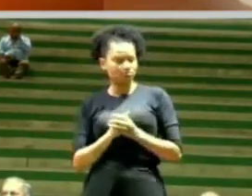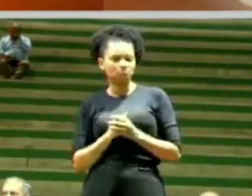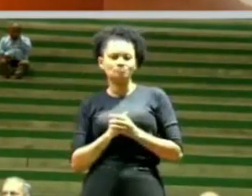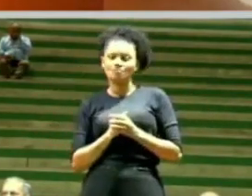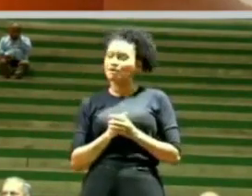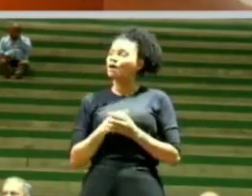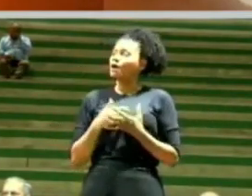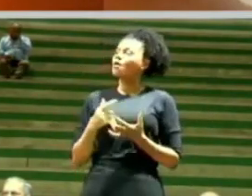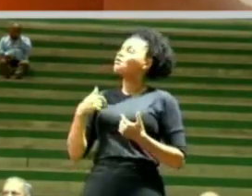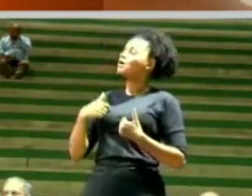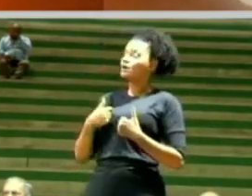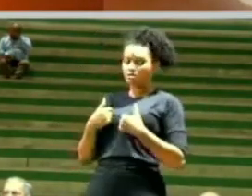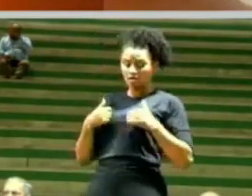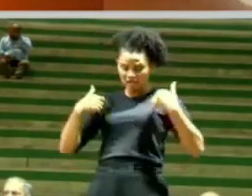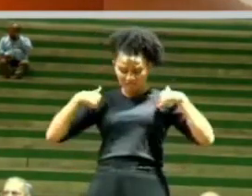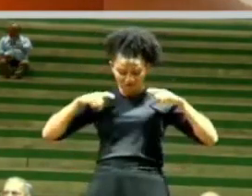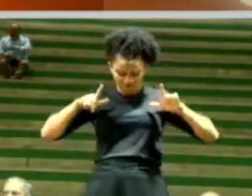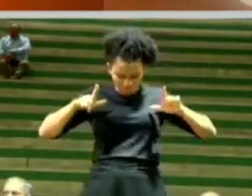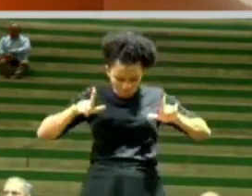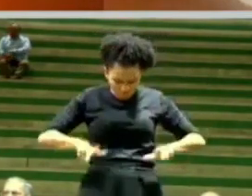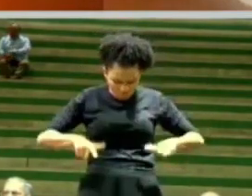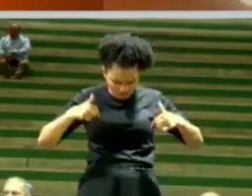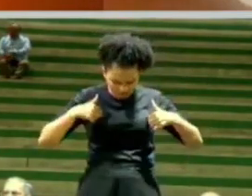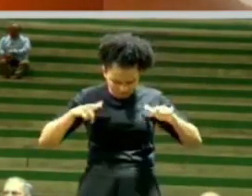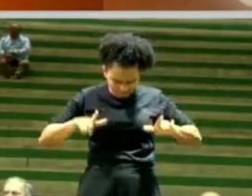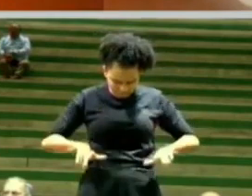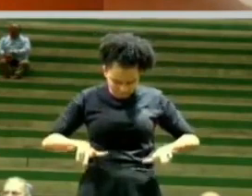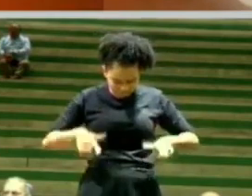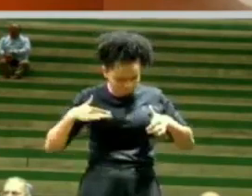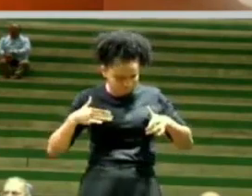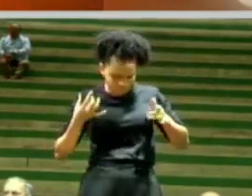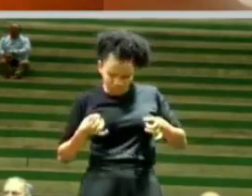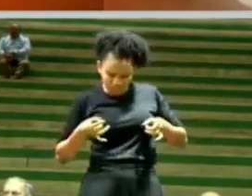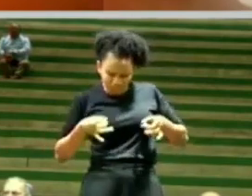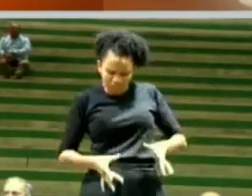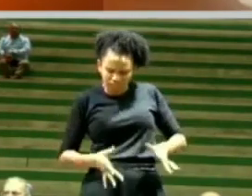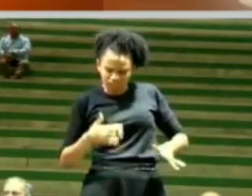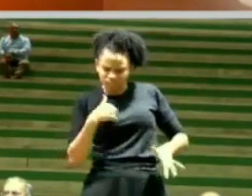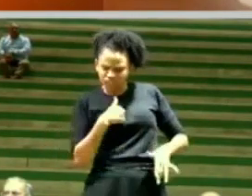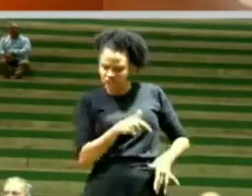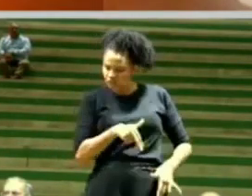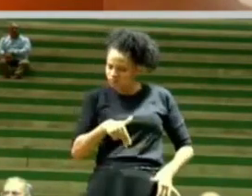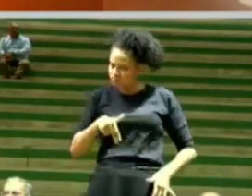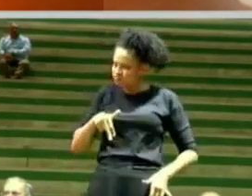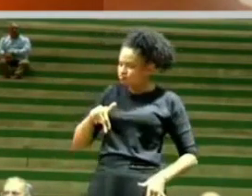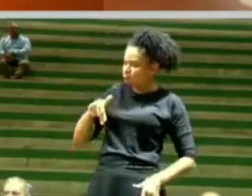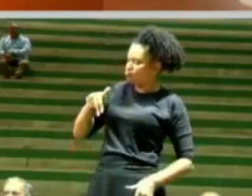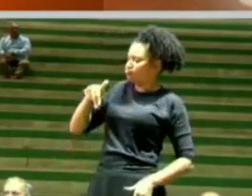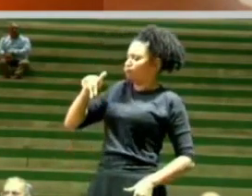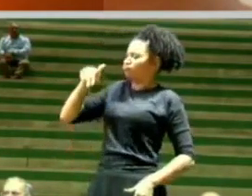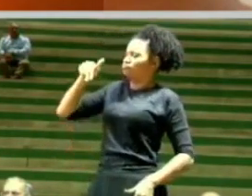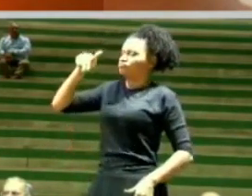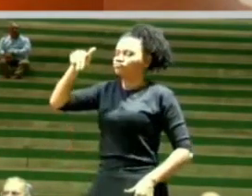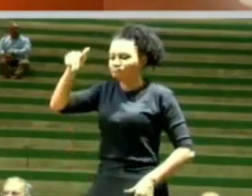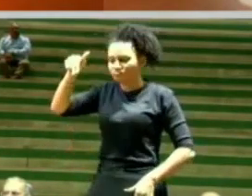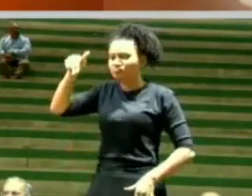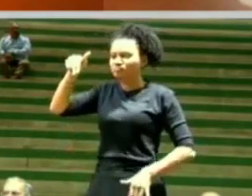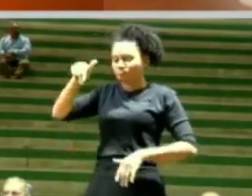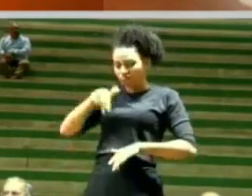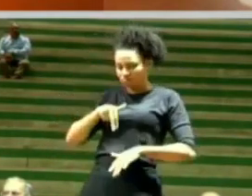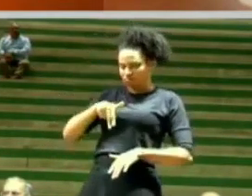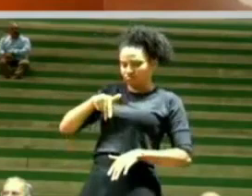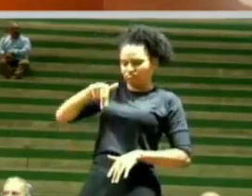Ele deixa o lugar que ele se encontrava e decide subir na